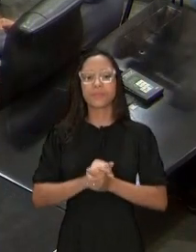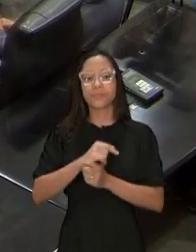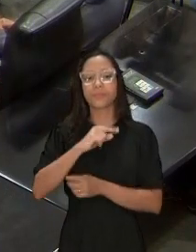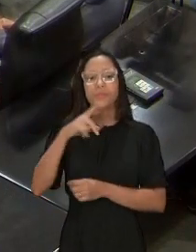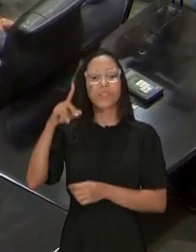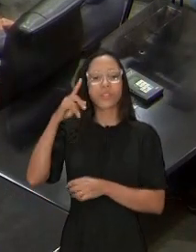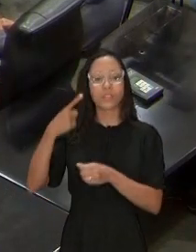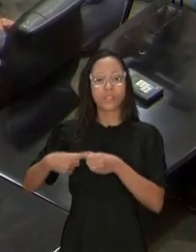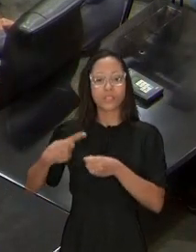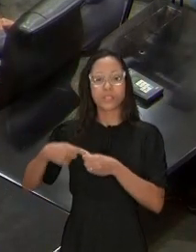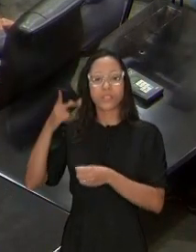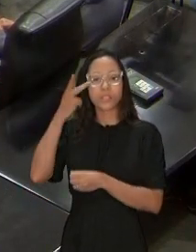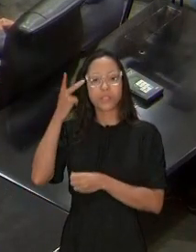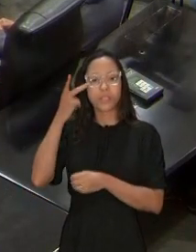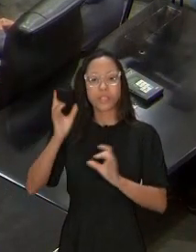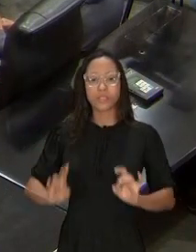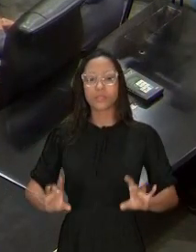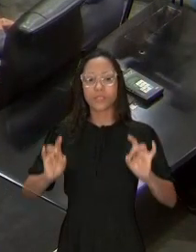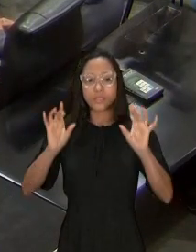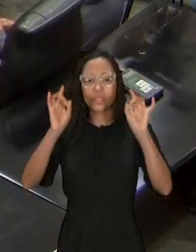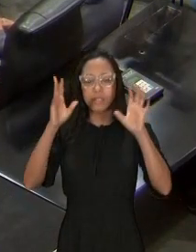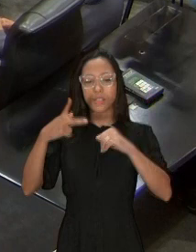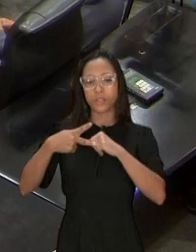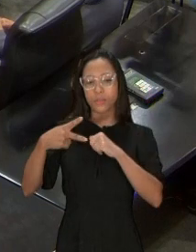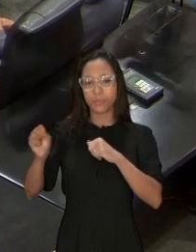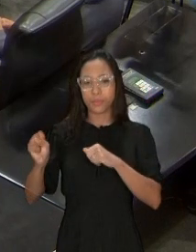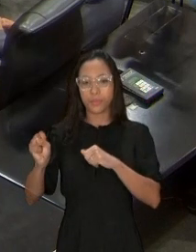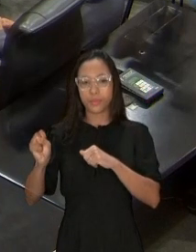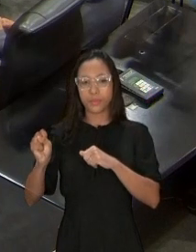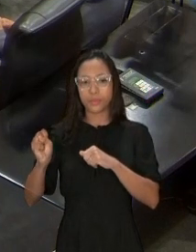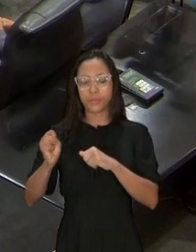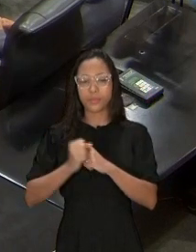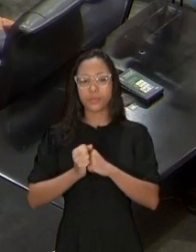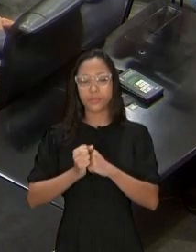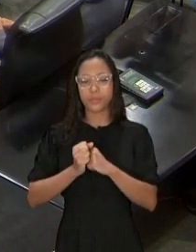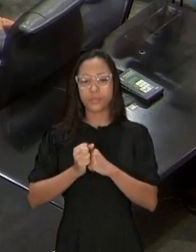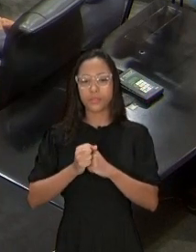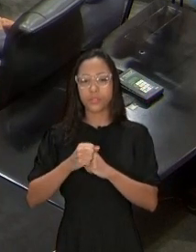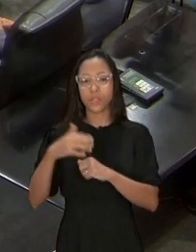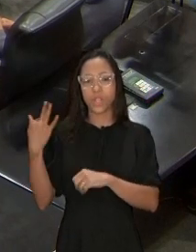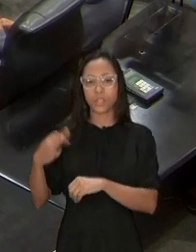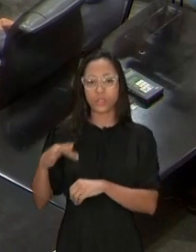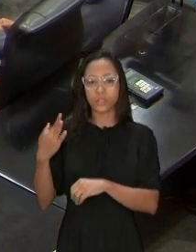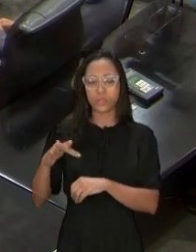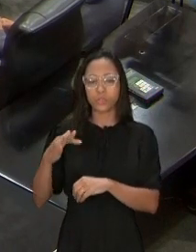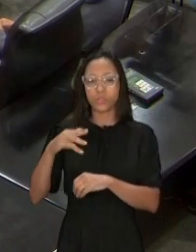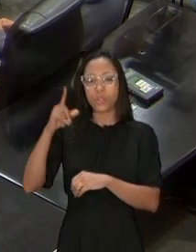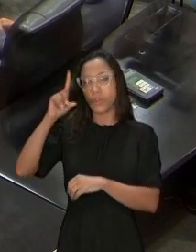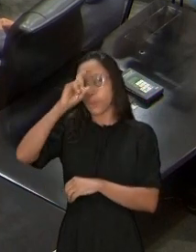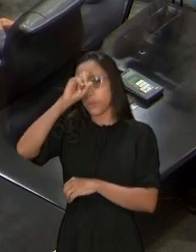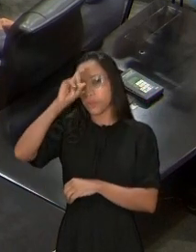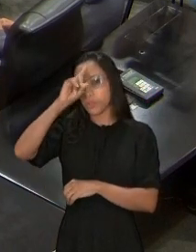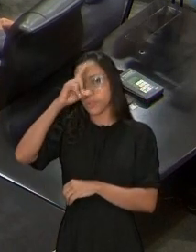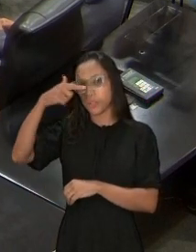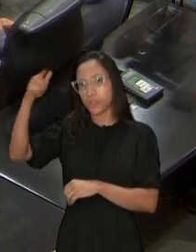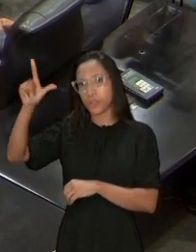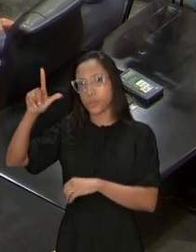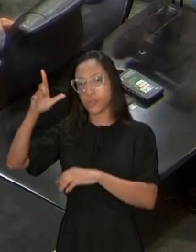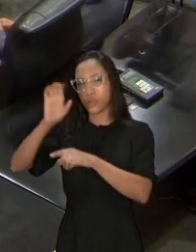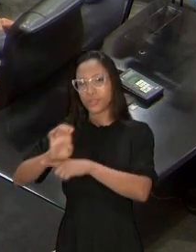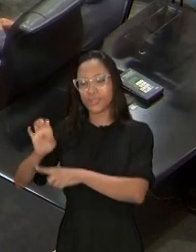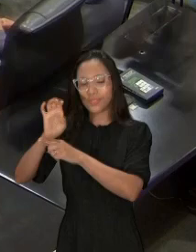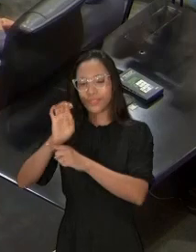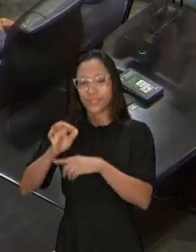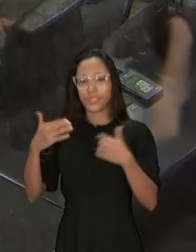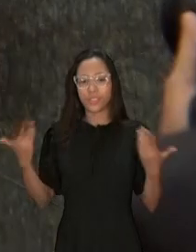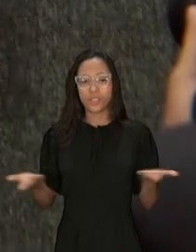especialista pós-graduado em dor pelo Instituto Israelita Albert Einstein. Por esse motivo, é homenageado